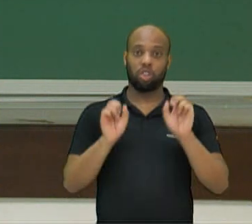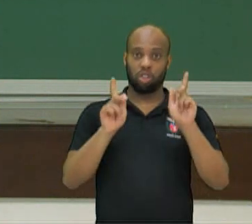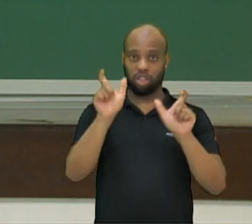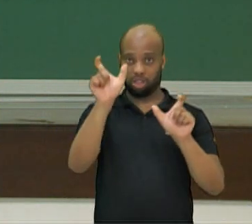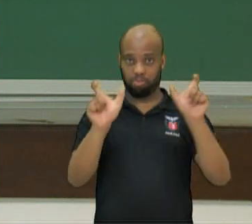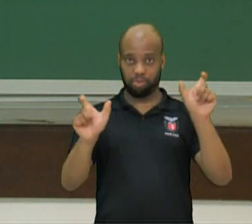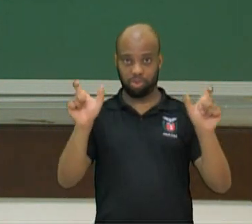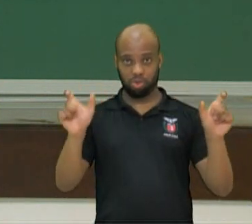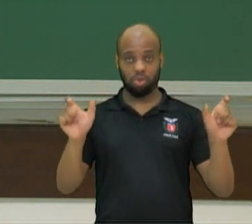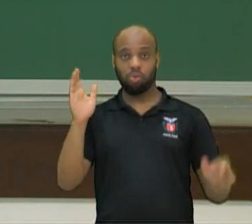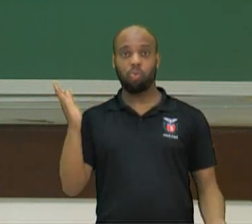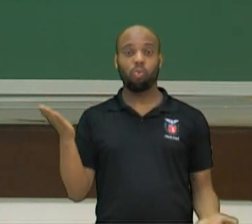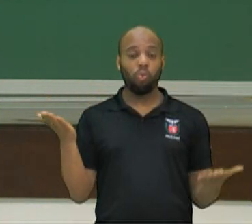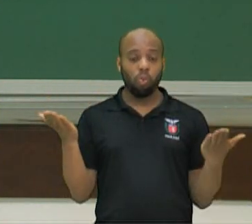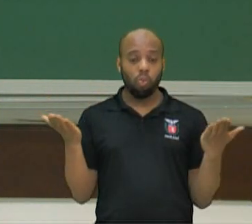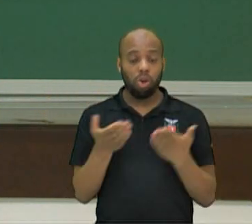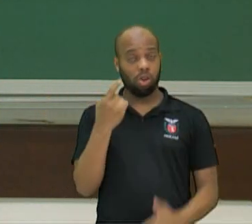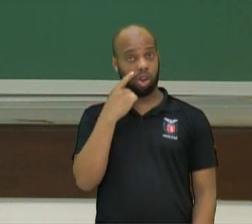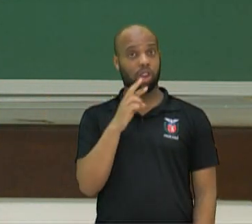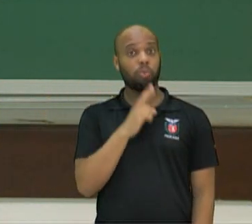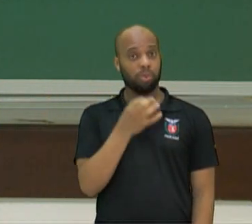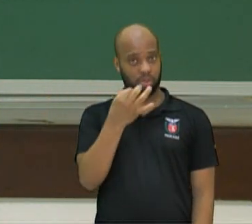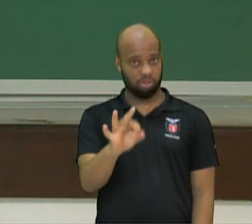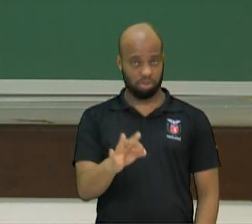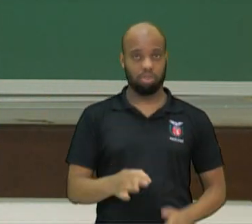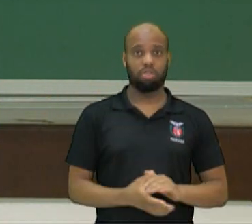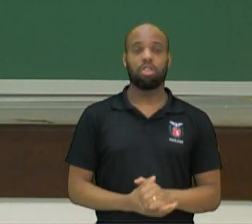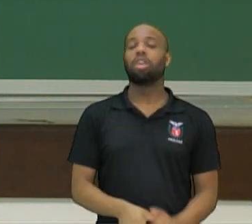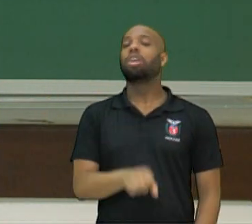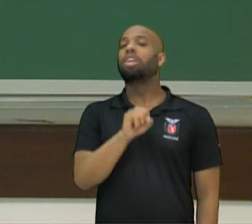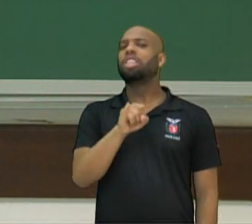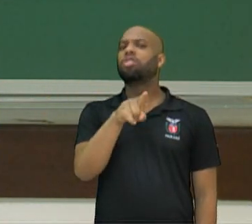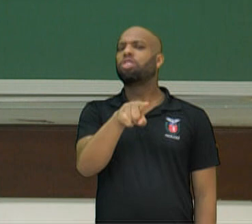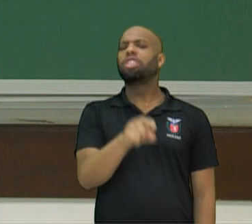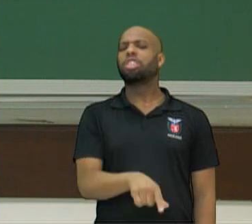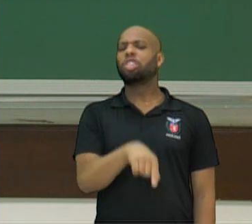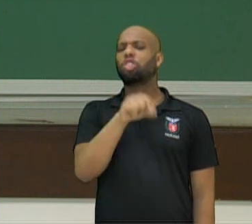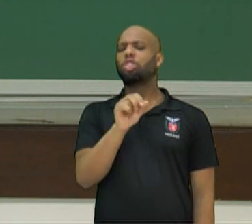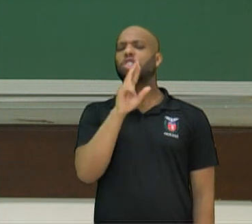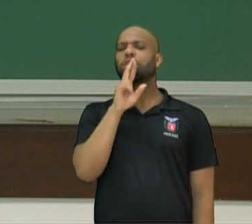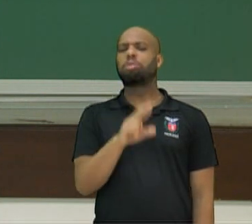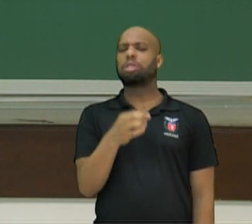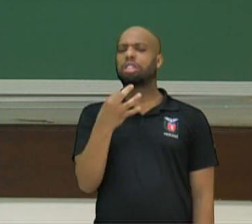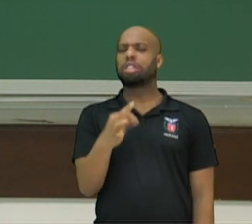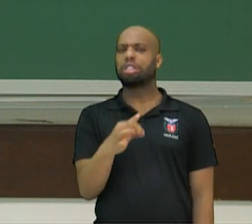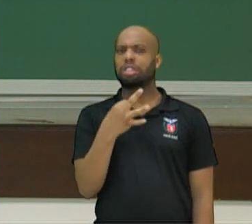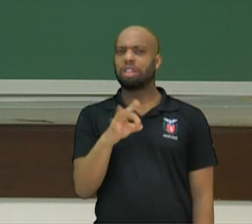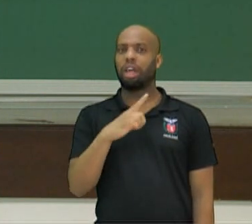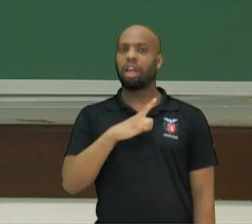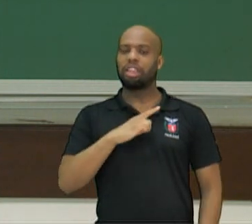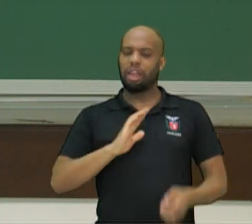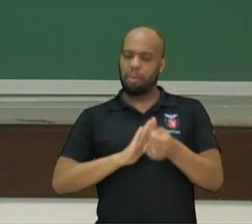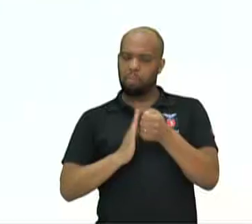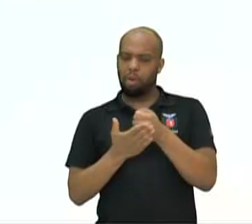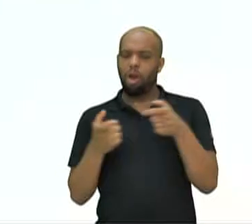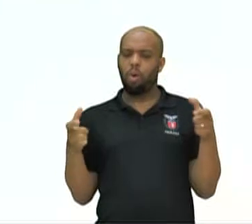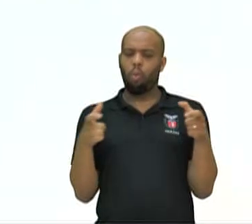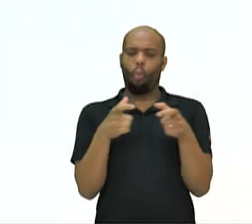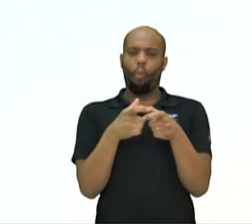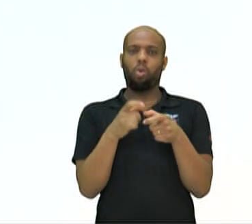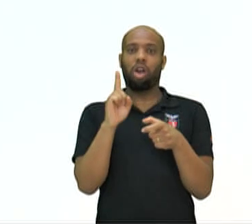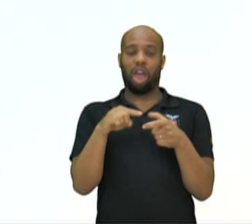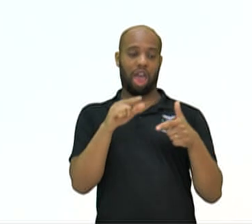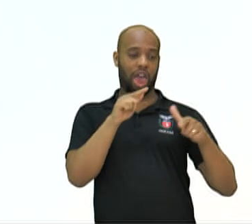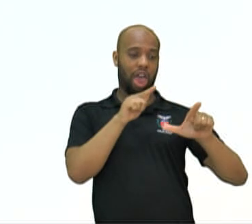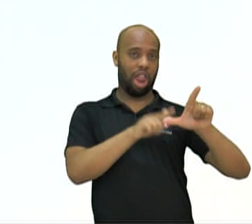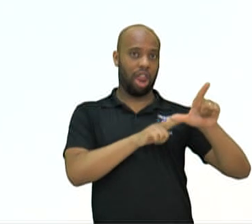Ok, vamos à correção. Se você marcou, então, um pequeno vilarejo como a letra